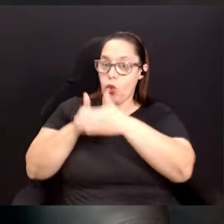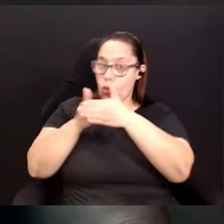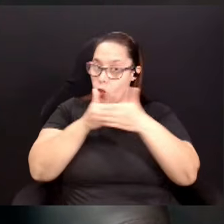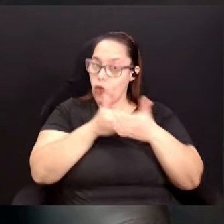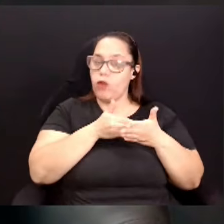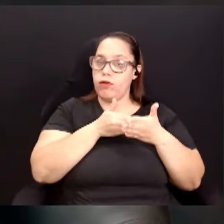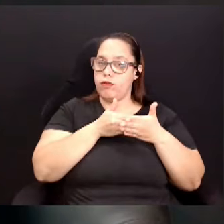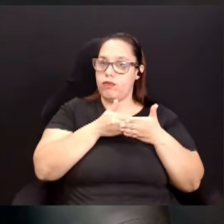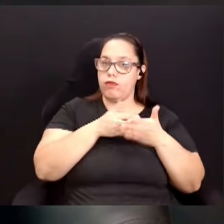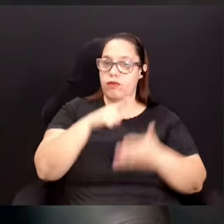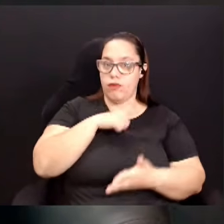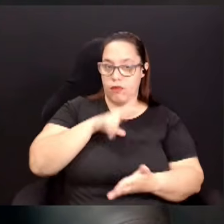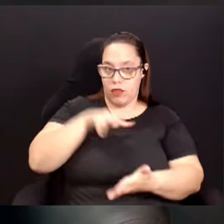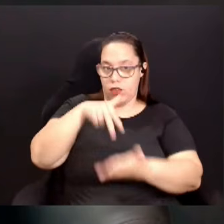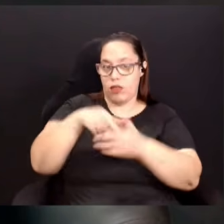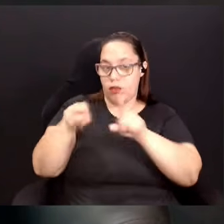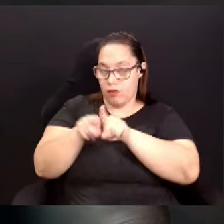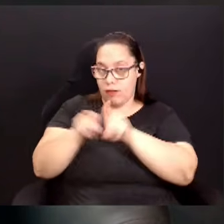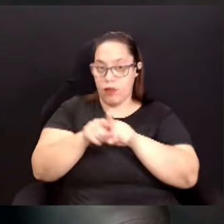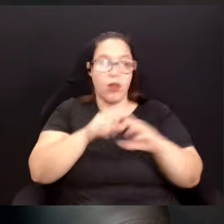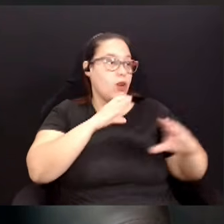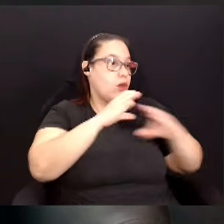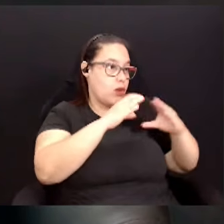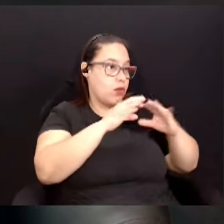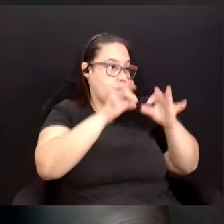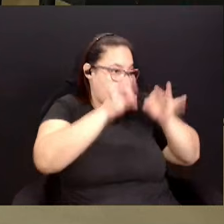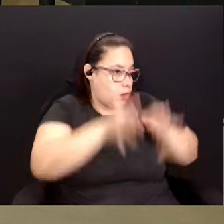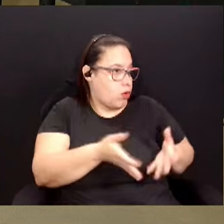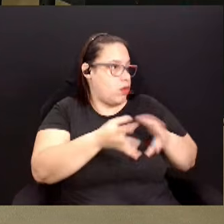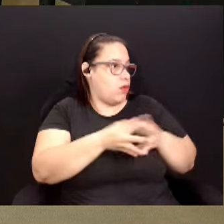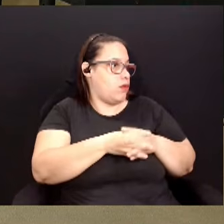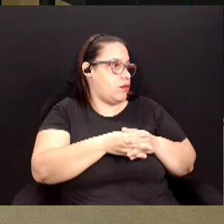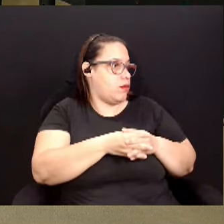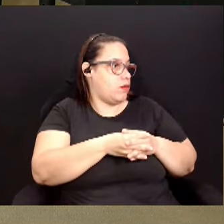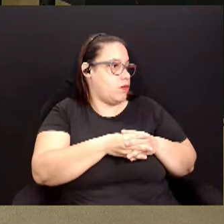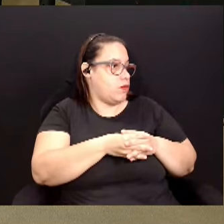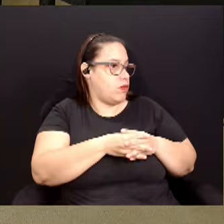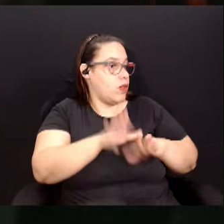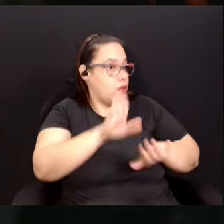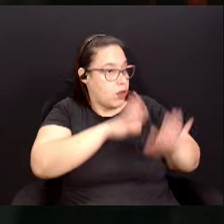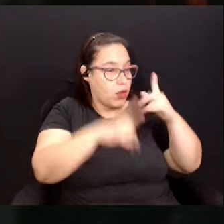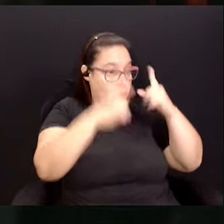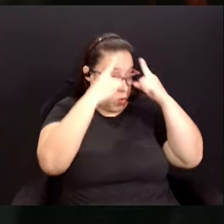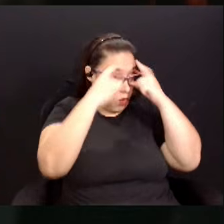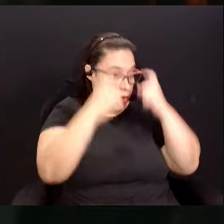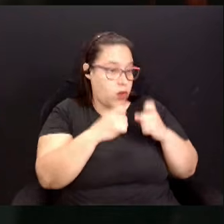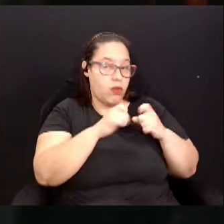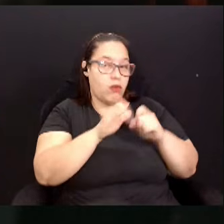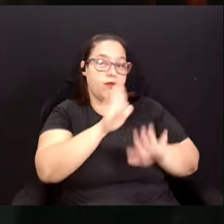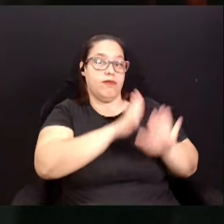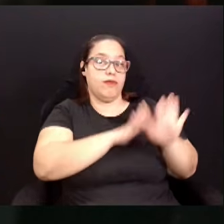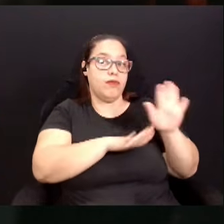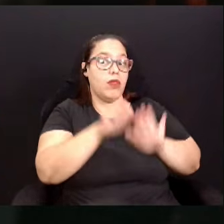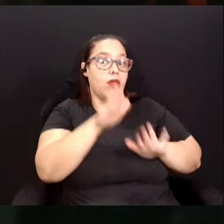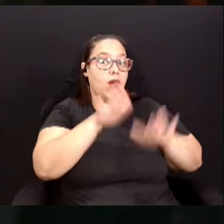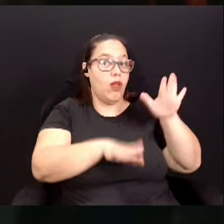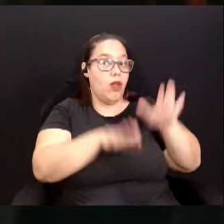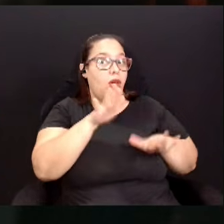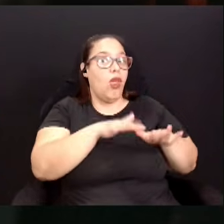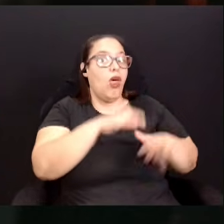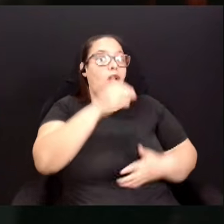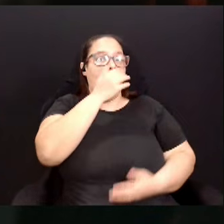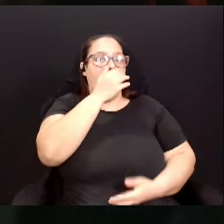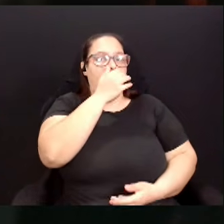também. E ter uma comunicação assertiva, né? Sim. Cuidar com a comunicação violenta, porque às vezes, né, a forma com que você